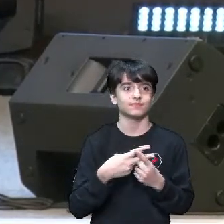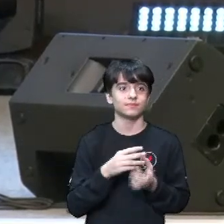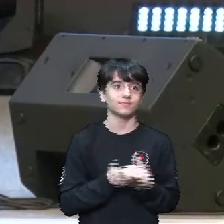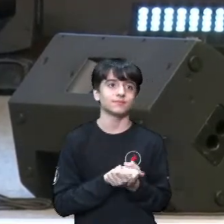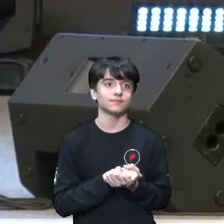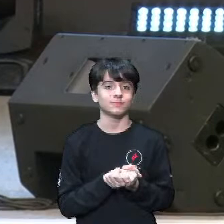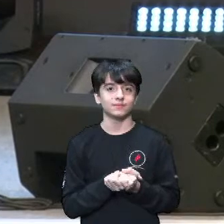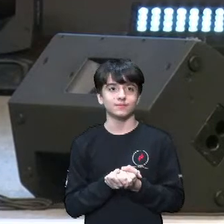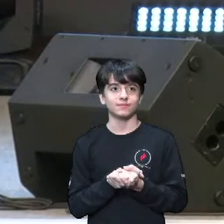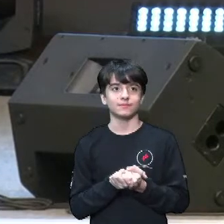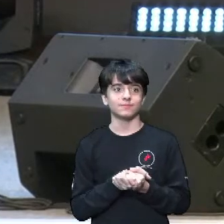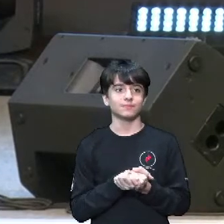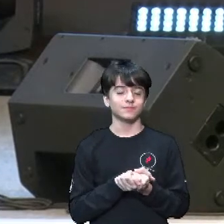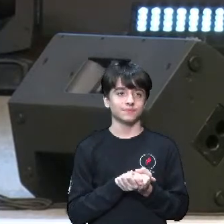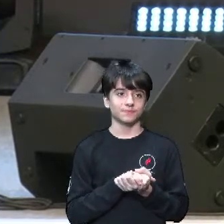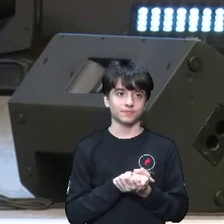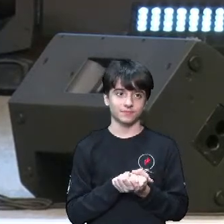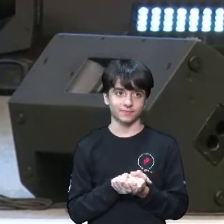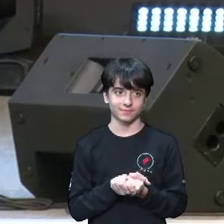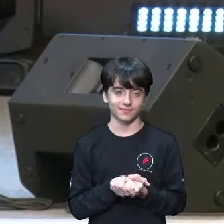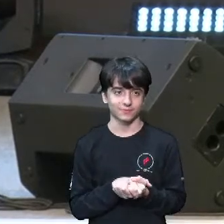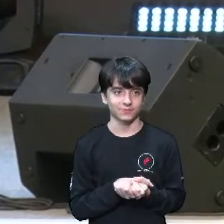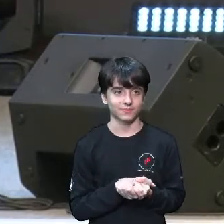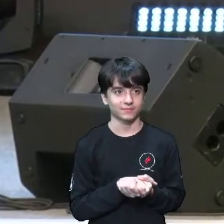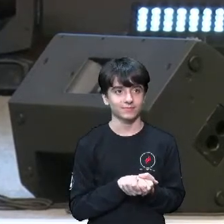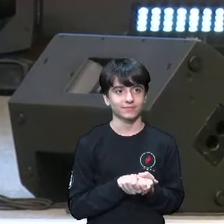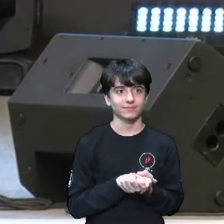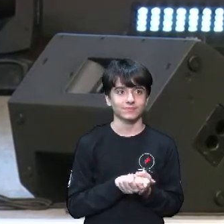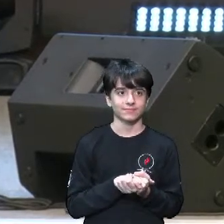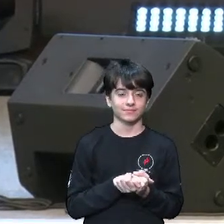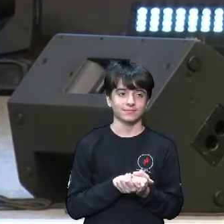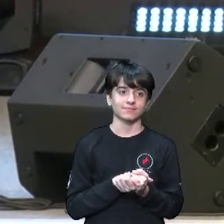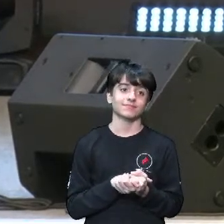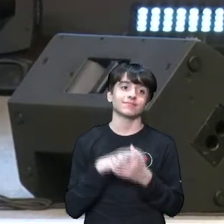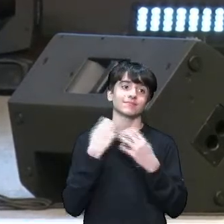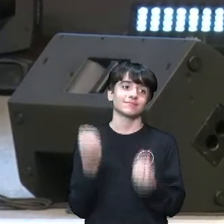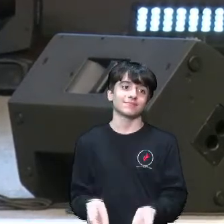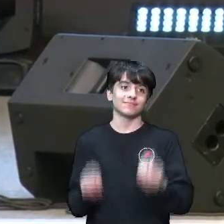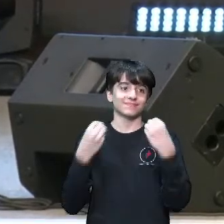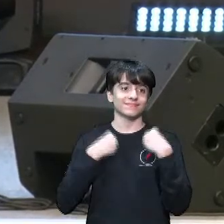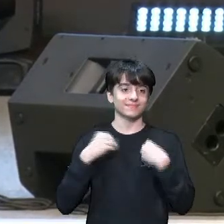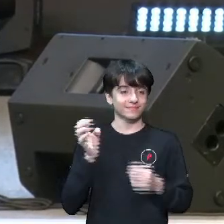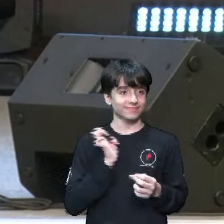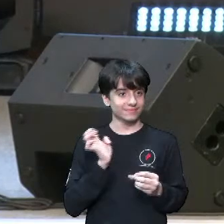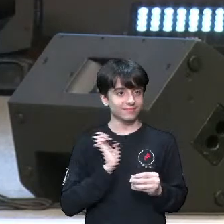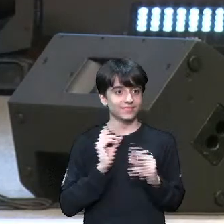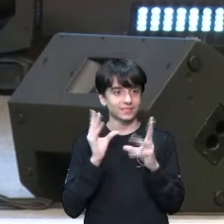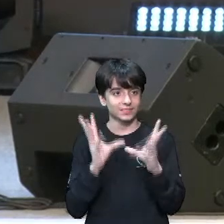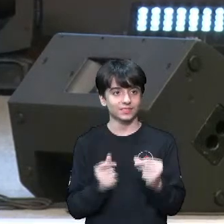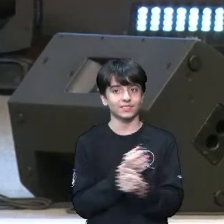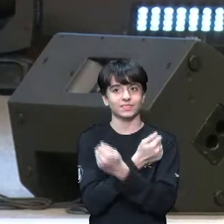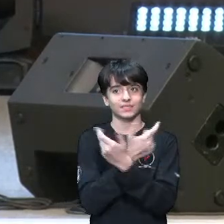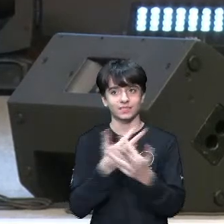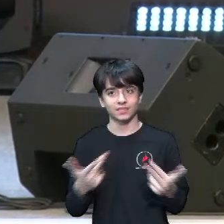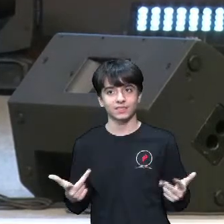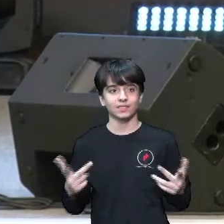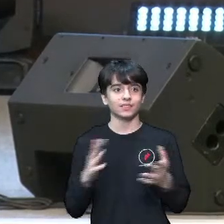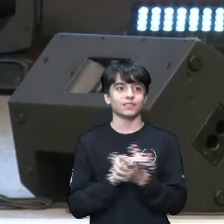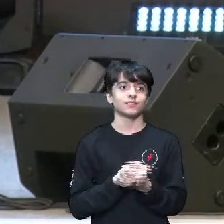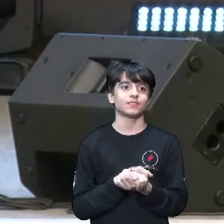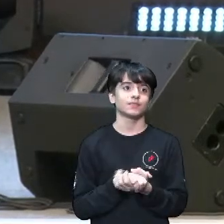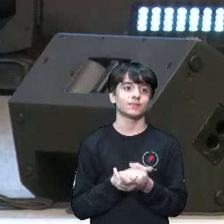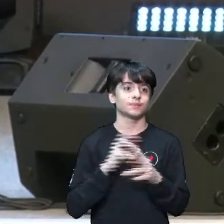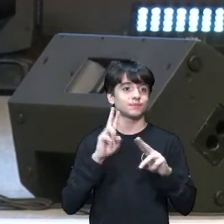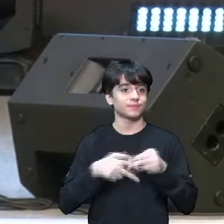da vossa justiça. Versículo 11. Sendo enriquecidos em todas as coisas, para toda a